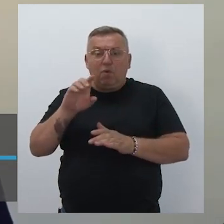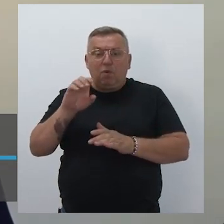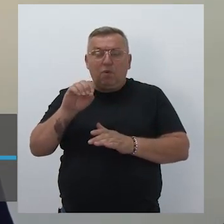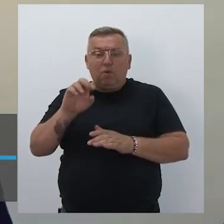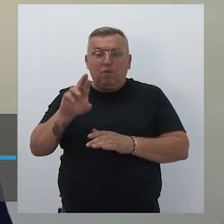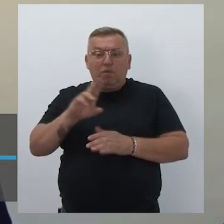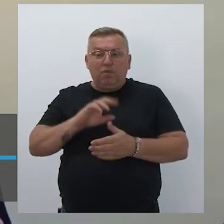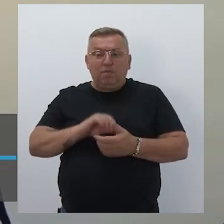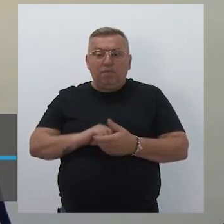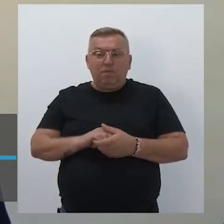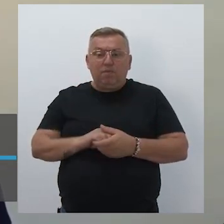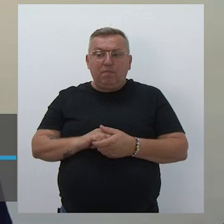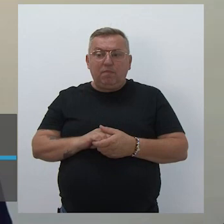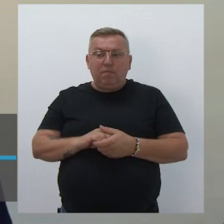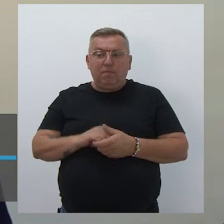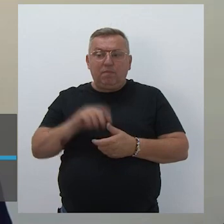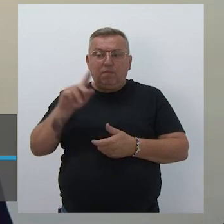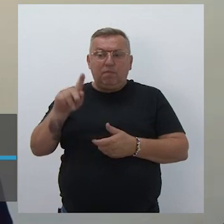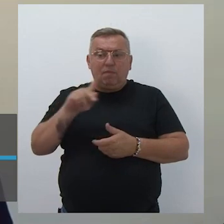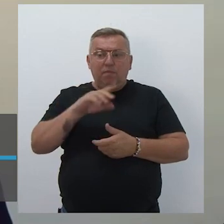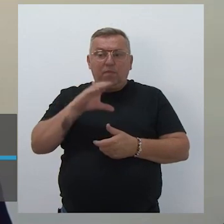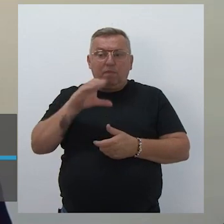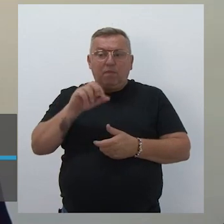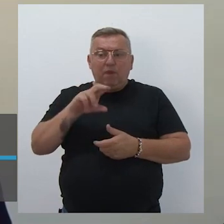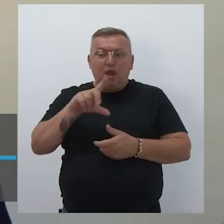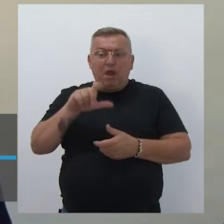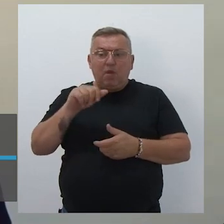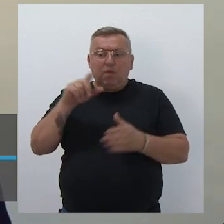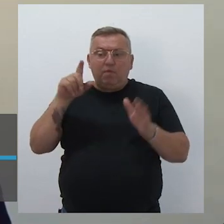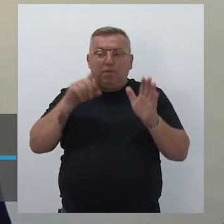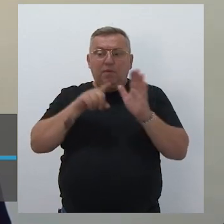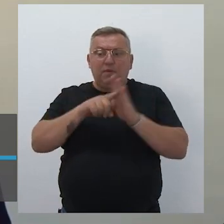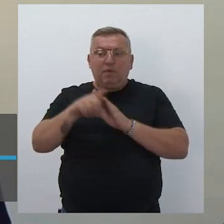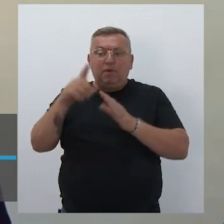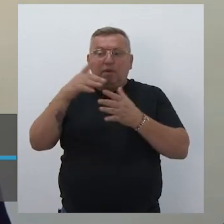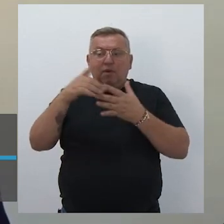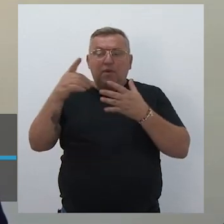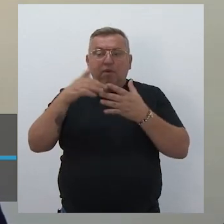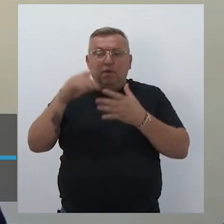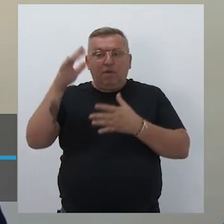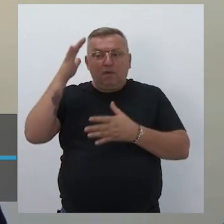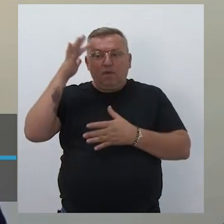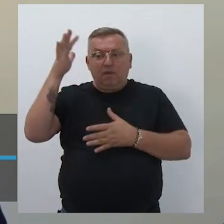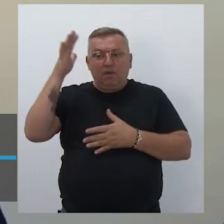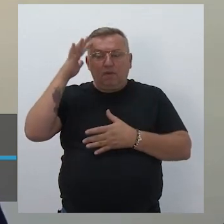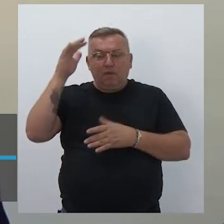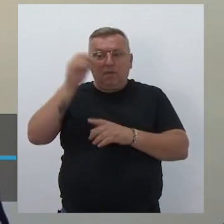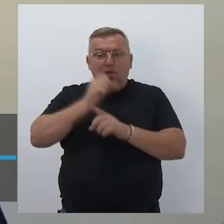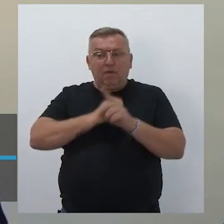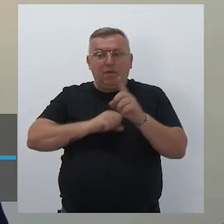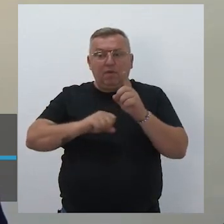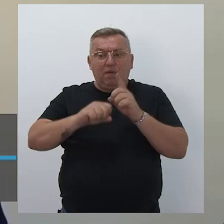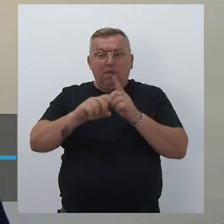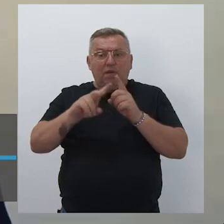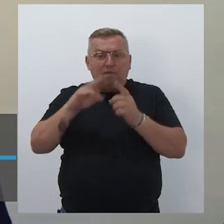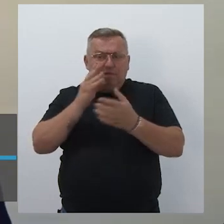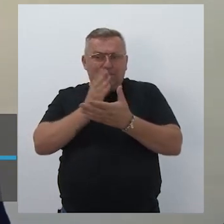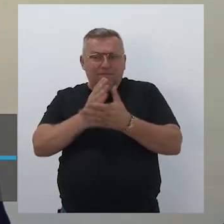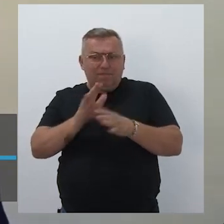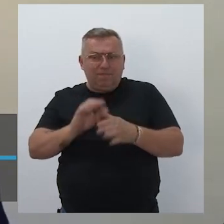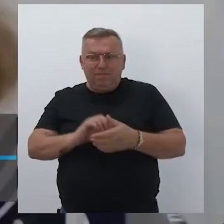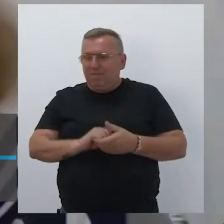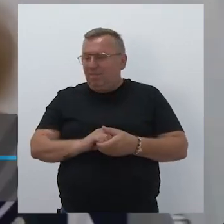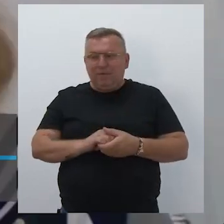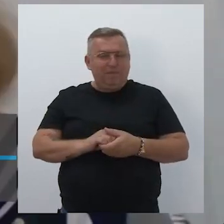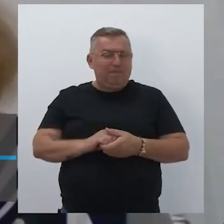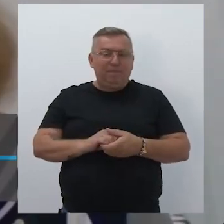responder. O professor Caio, ele pergunta se as disciplinas de filosofia e sociologia vão acabar.